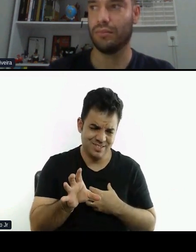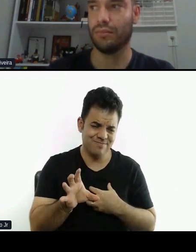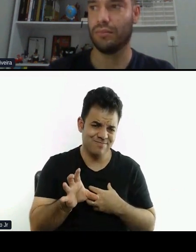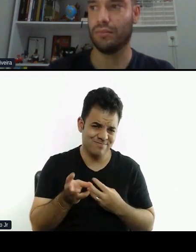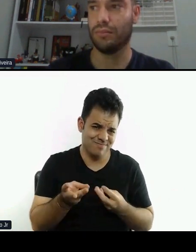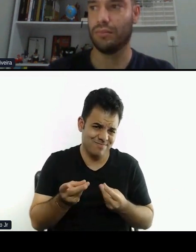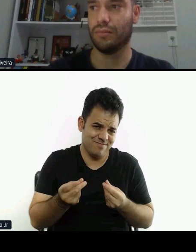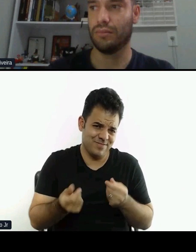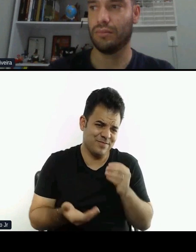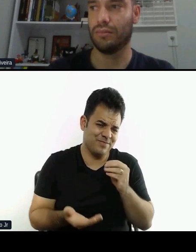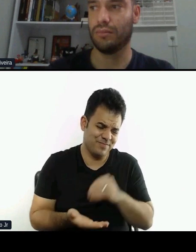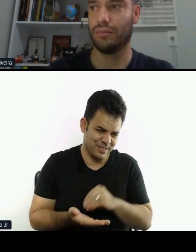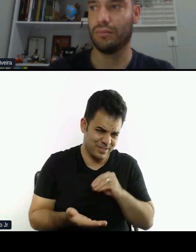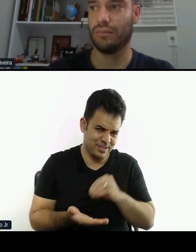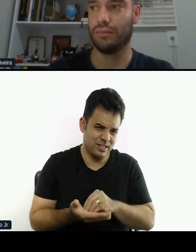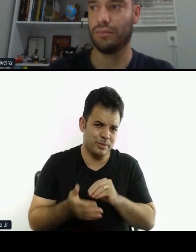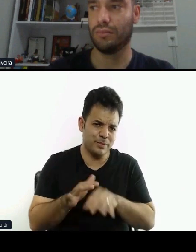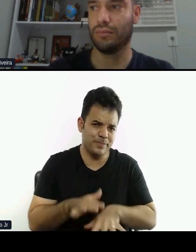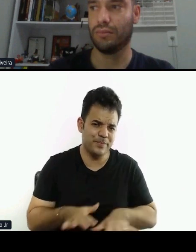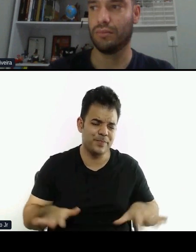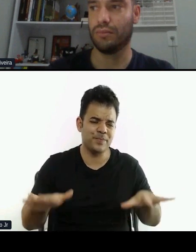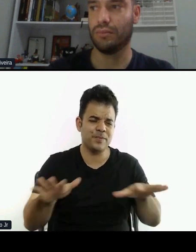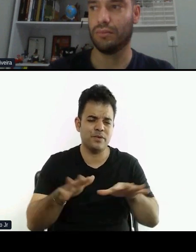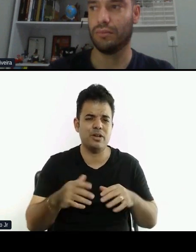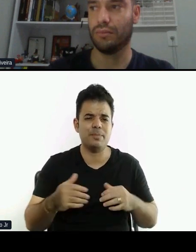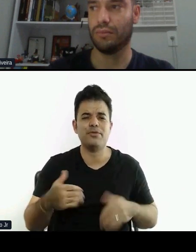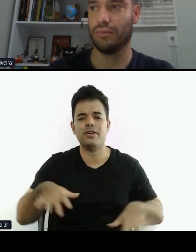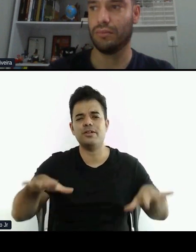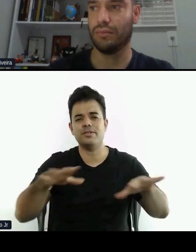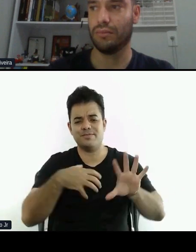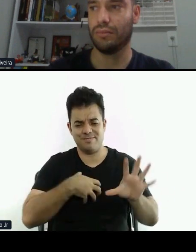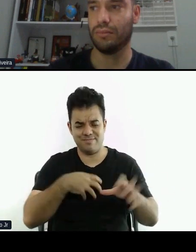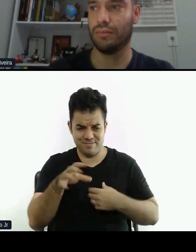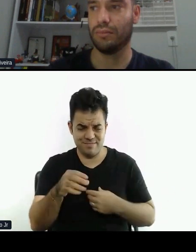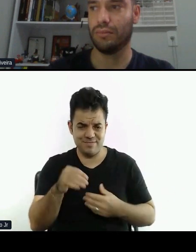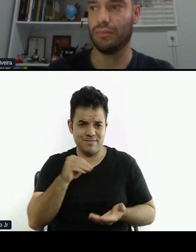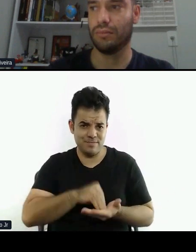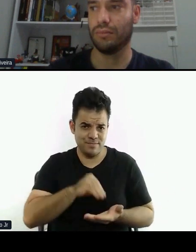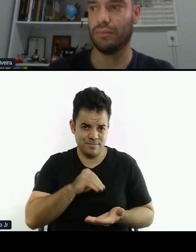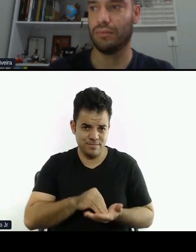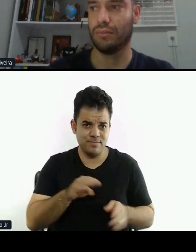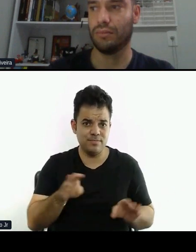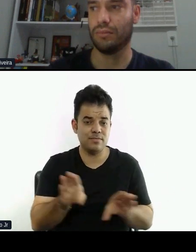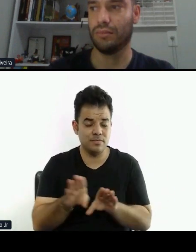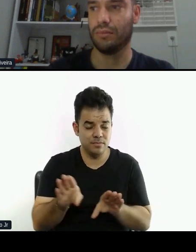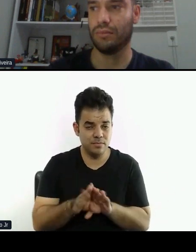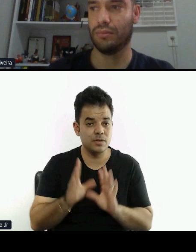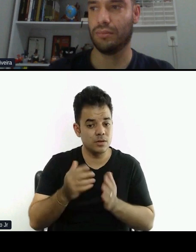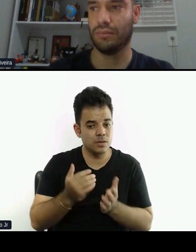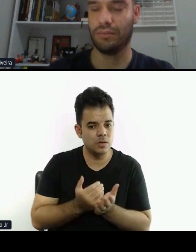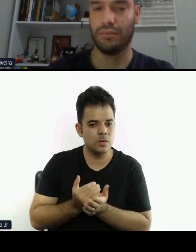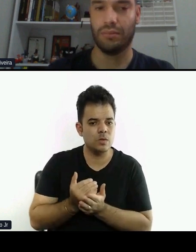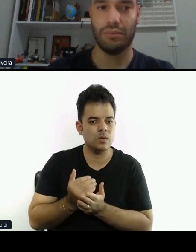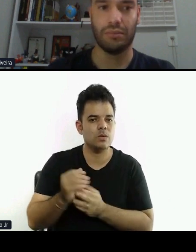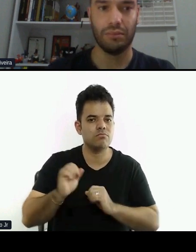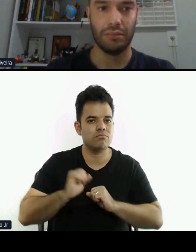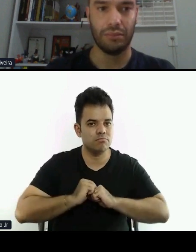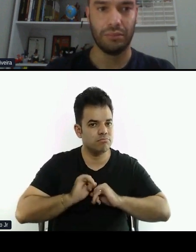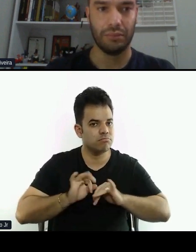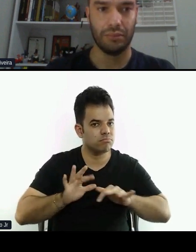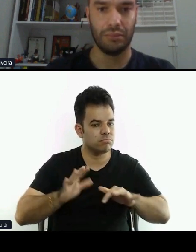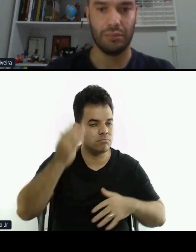muito importante. Quando a gente não tem empatia, a gente não pensa no lugar dos outros, também a gente começa também a fomentar essa parte também de